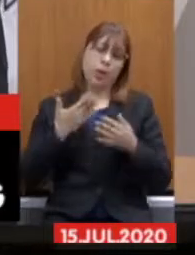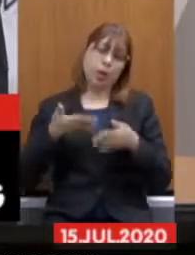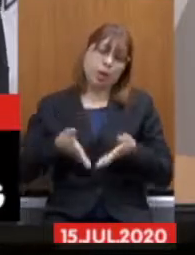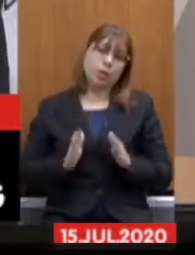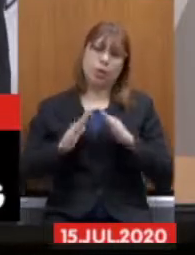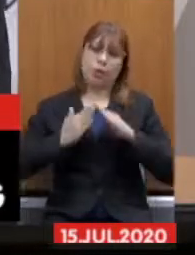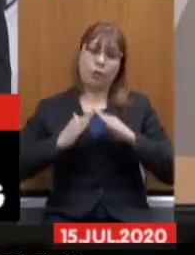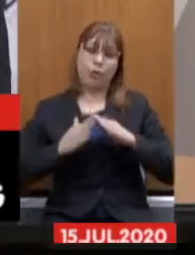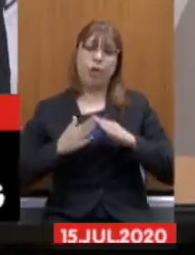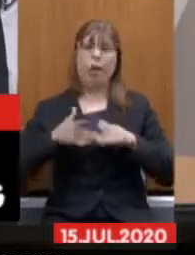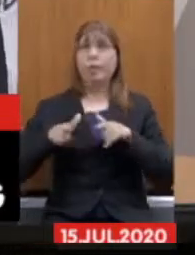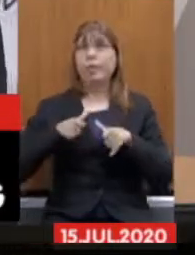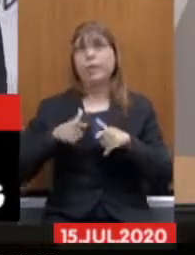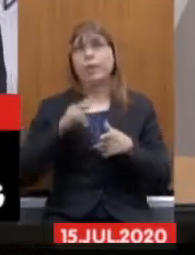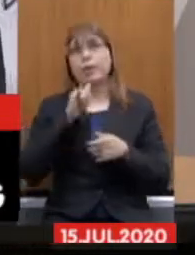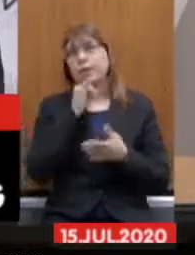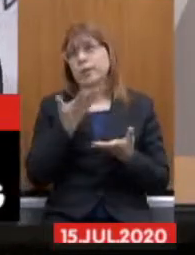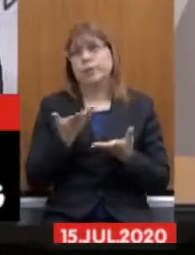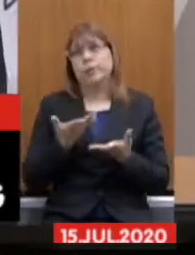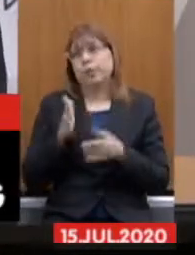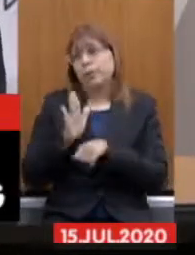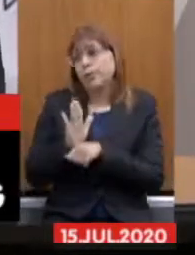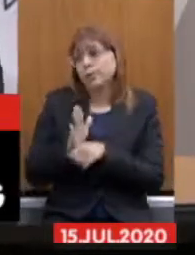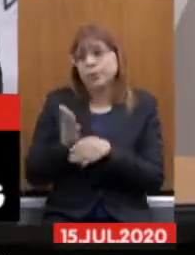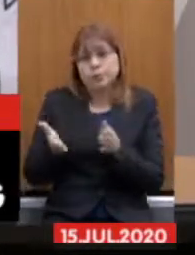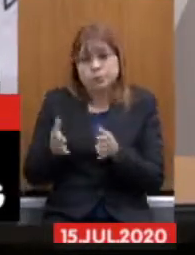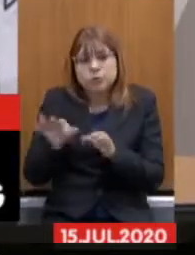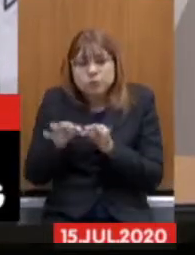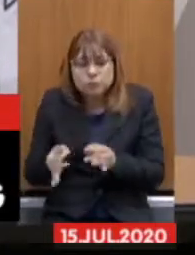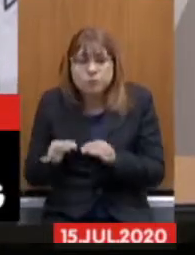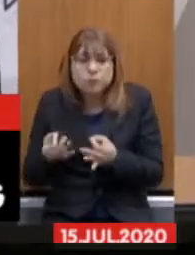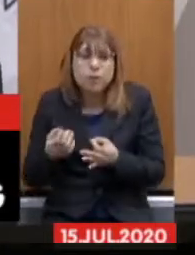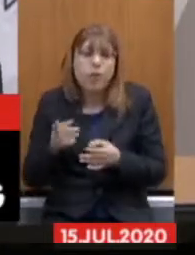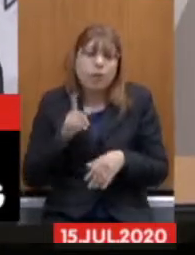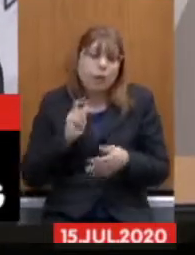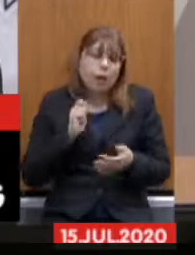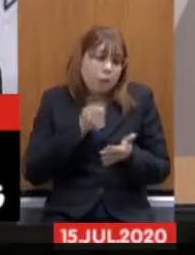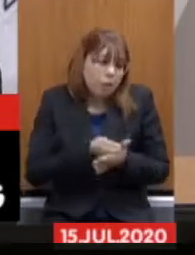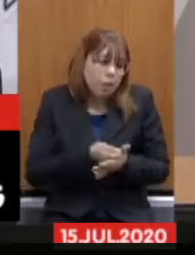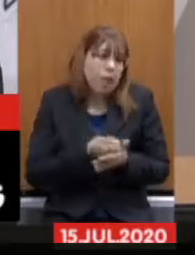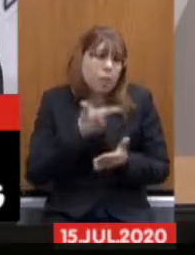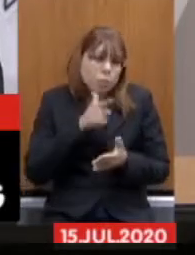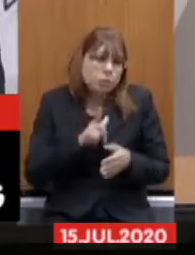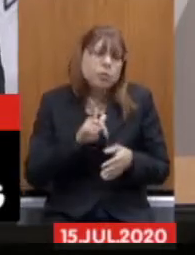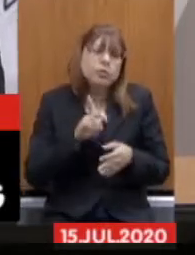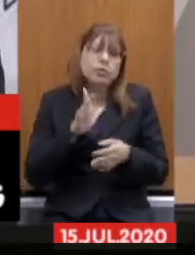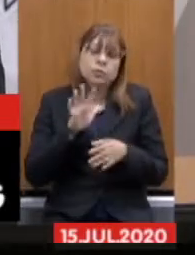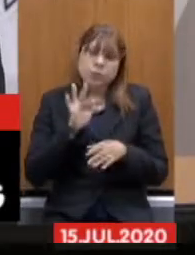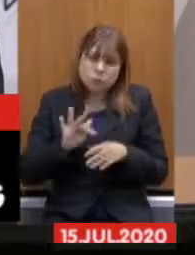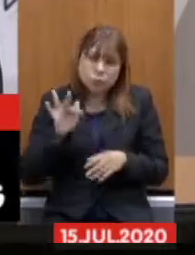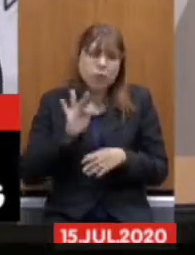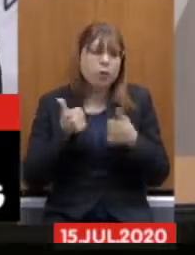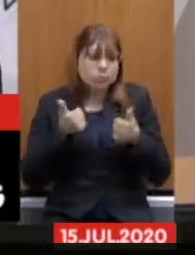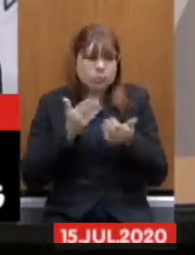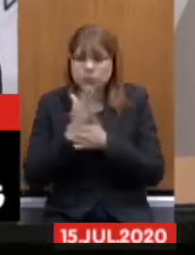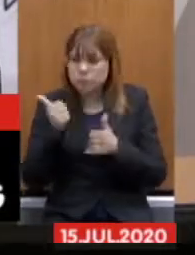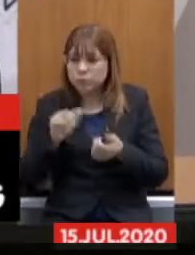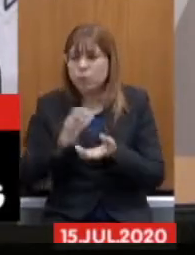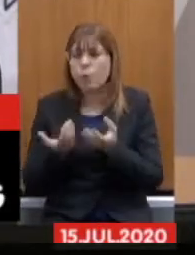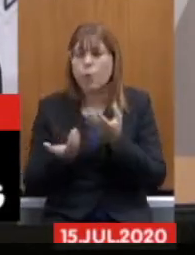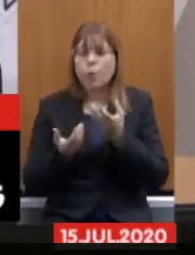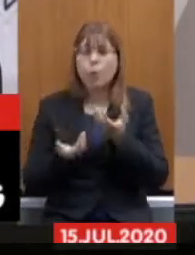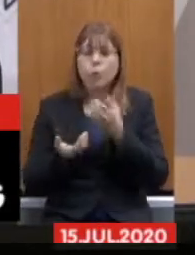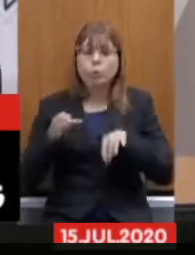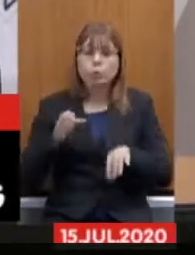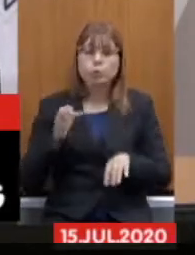trabalhou começou a trabalhar ali sei lá de servente de ascensorista contribuiu sobre um salário mínimo consegui estudar passar entrar para o concurso público e concurso